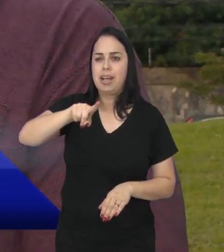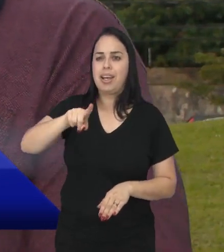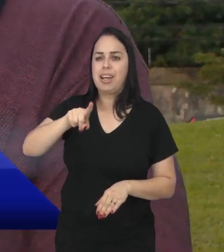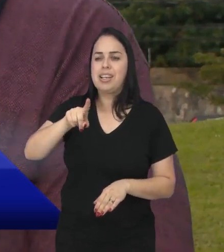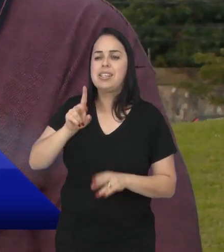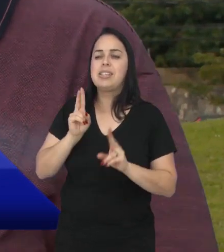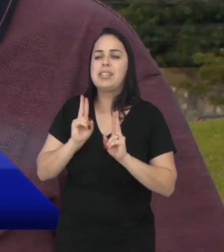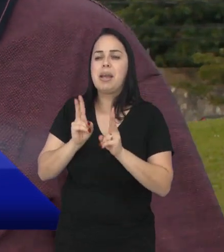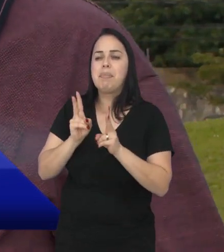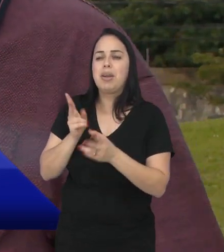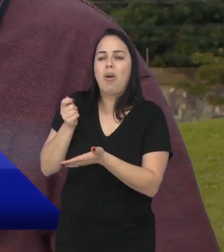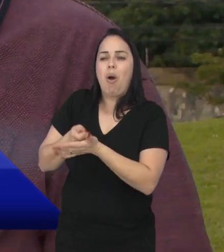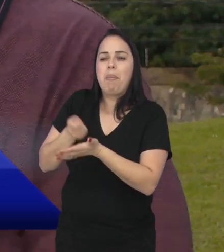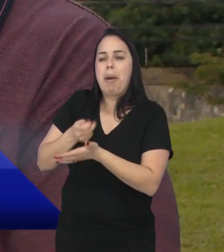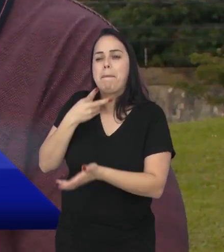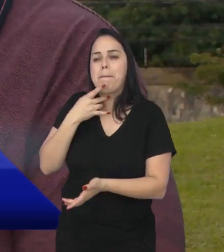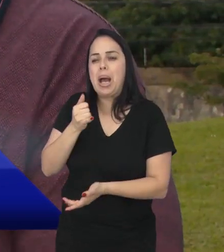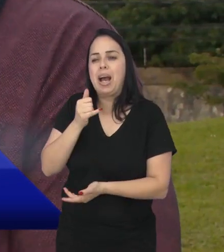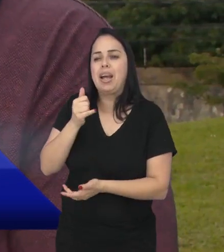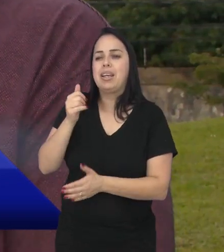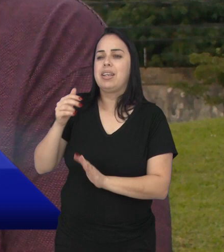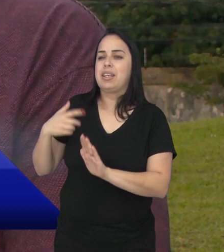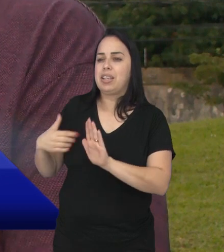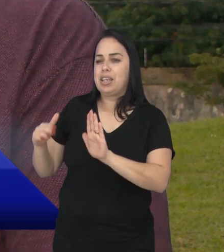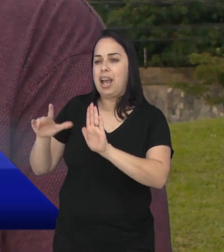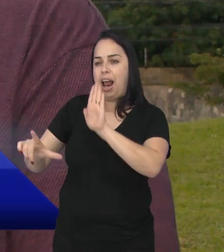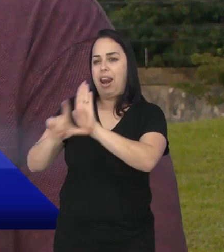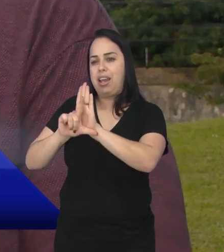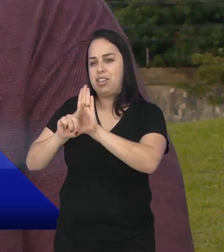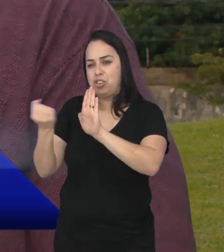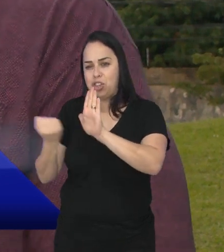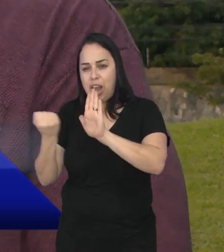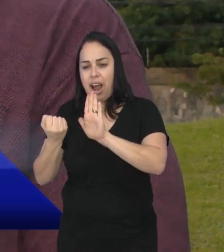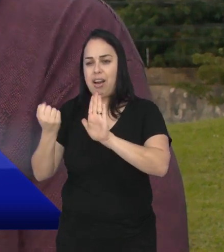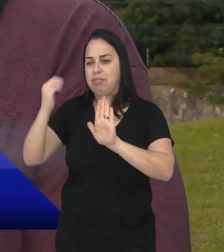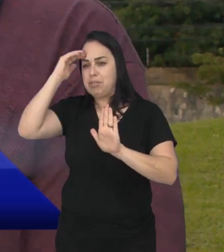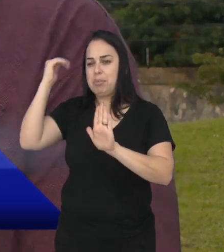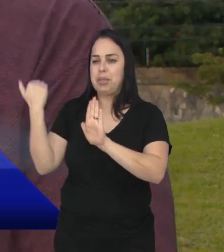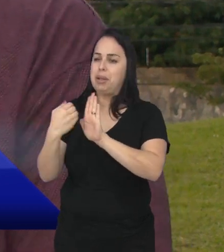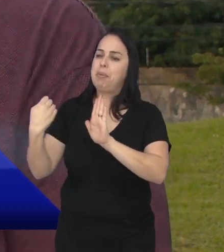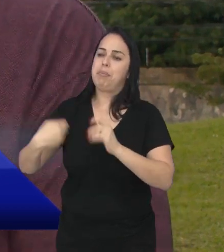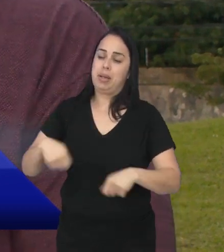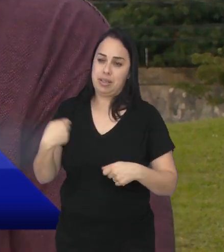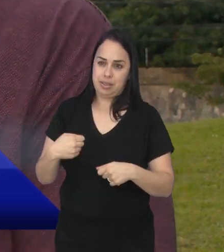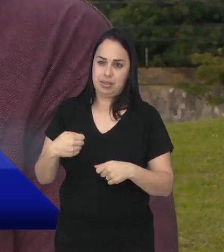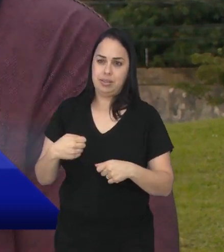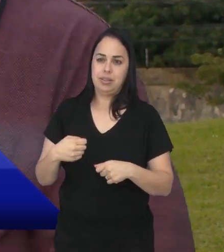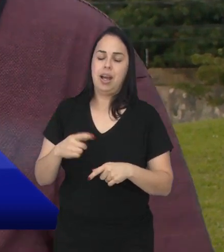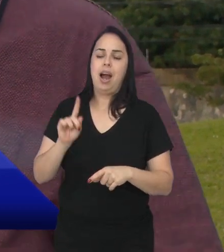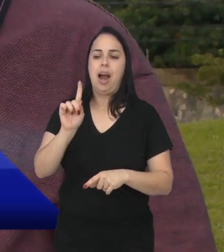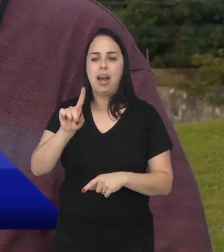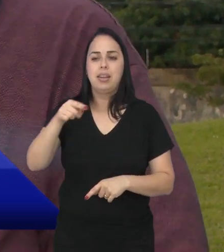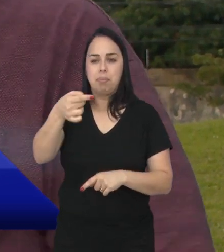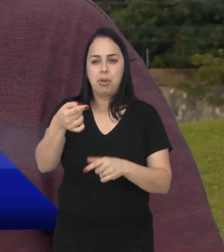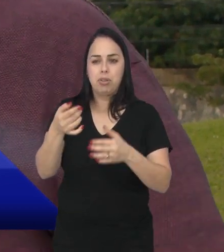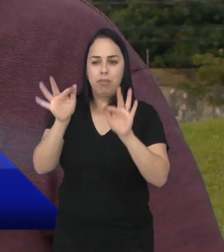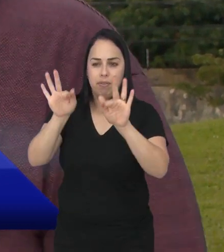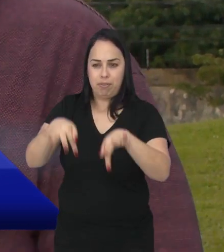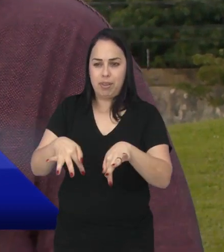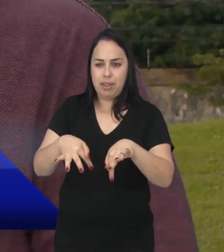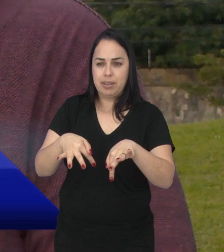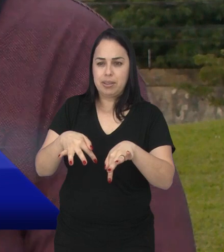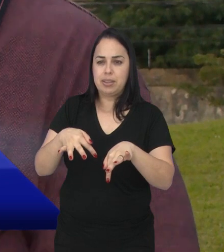Para que eles cobrem acabem cobrando os pais para que obedeçam as leis de trânsito né ao final de todo esse essa gincana